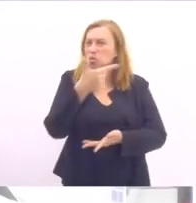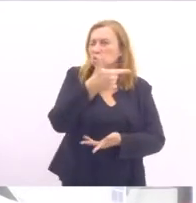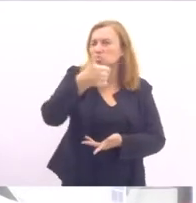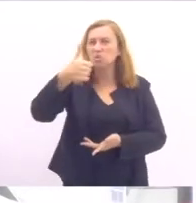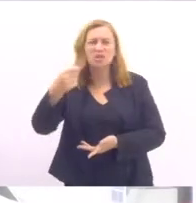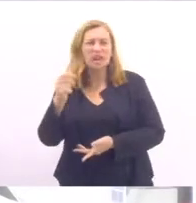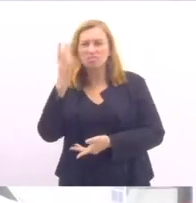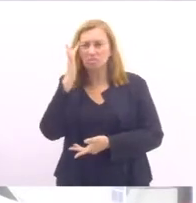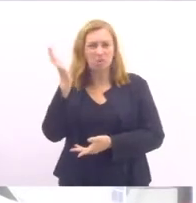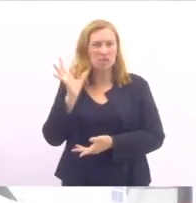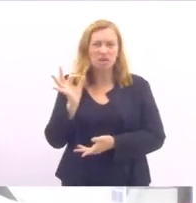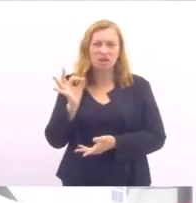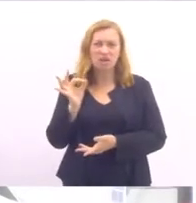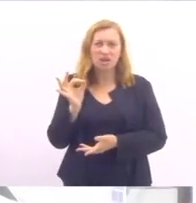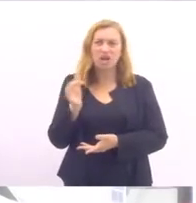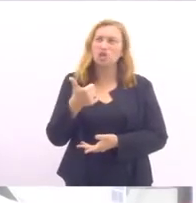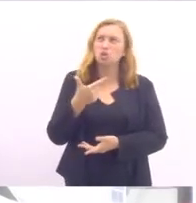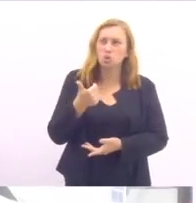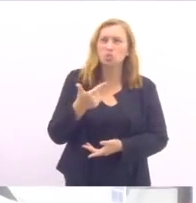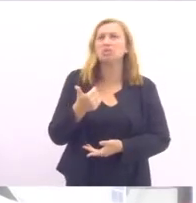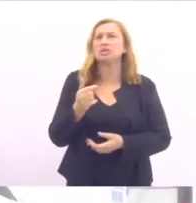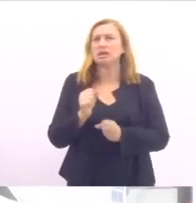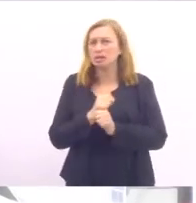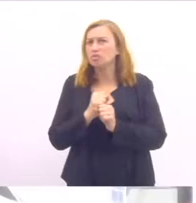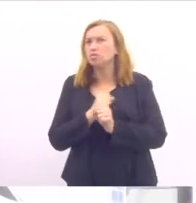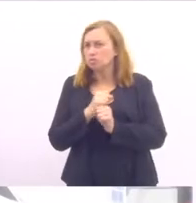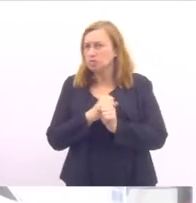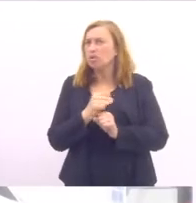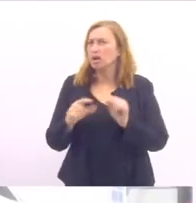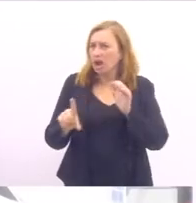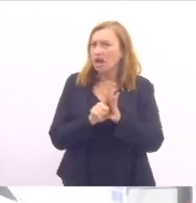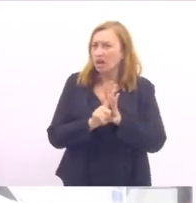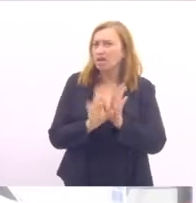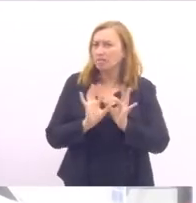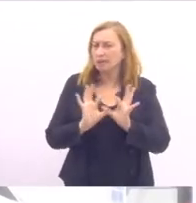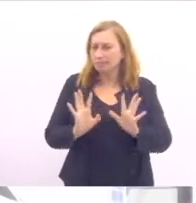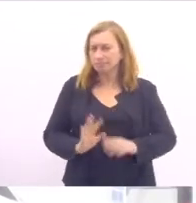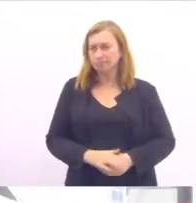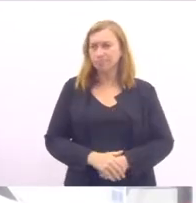Nem acredito que fazem 12 anos que foi a lei sancionada.